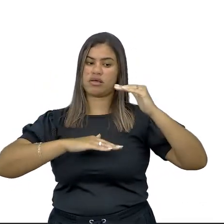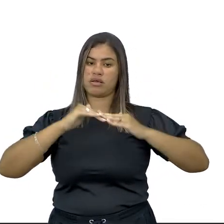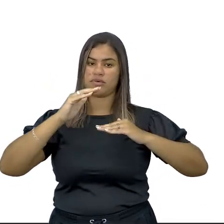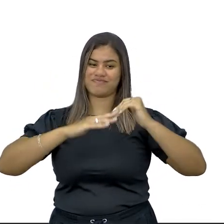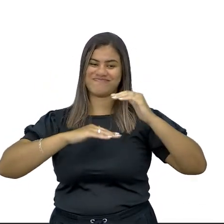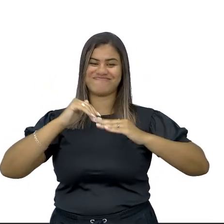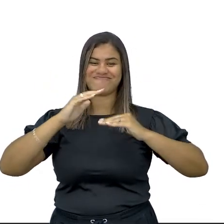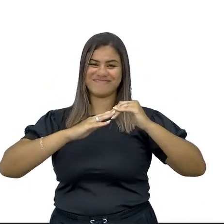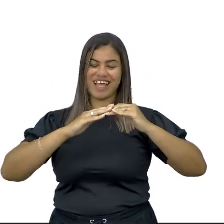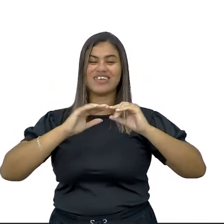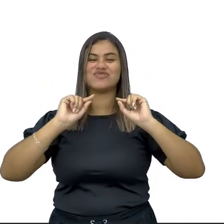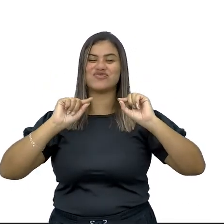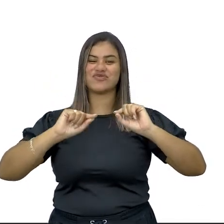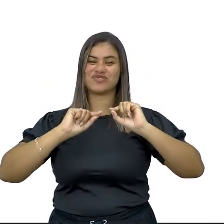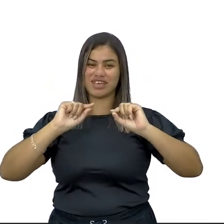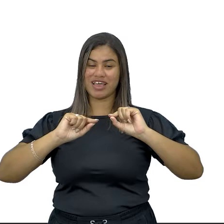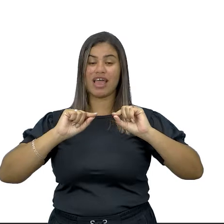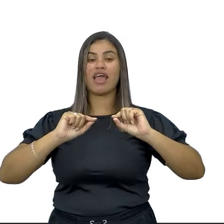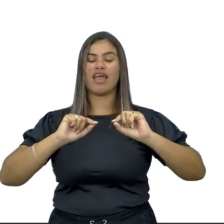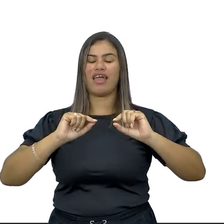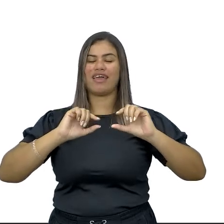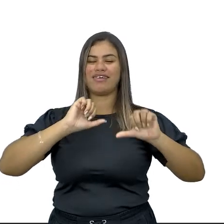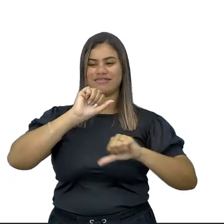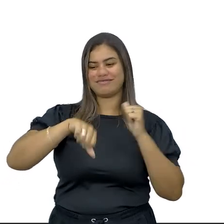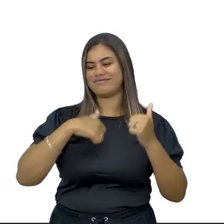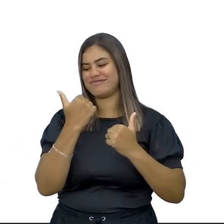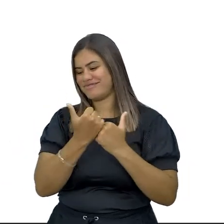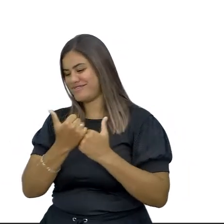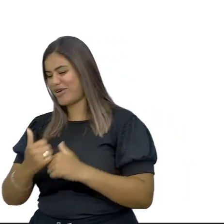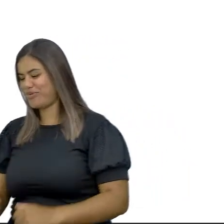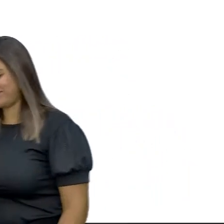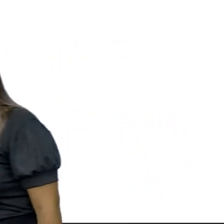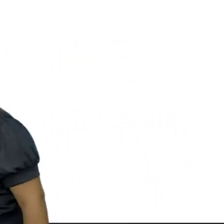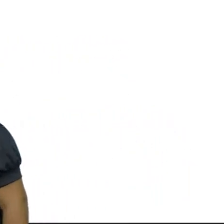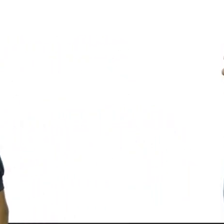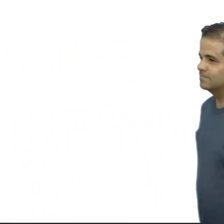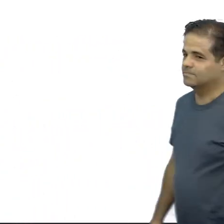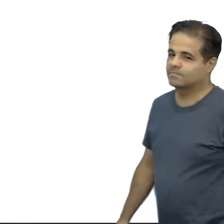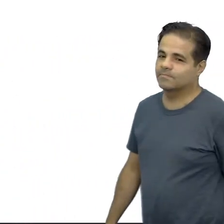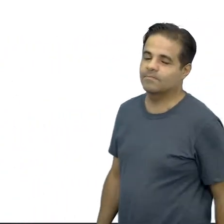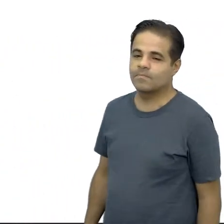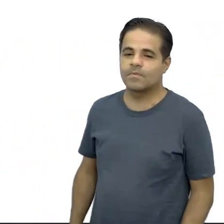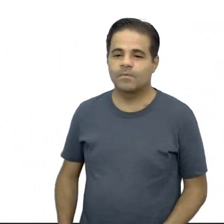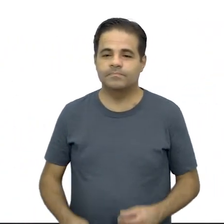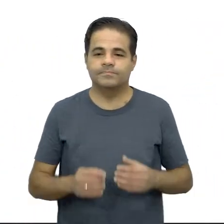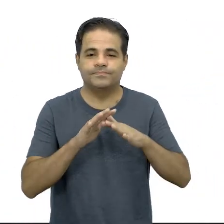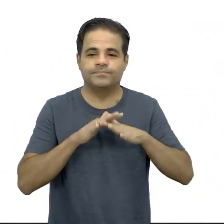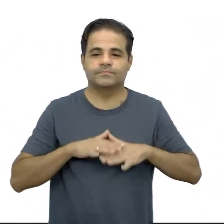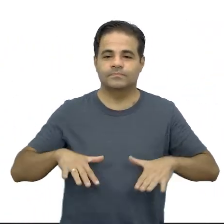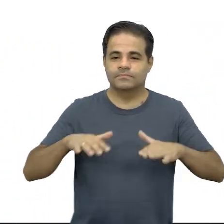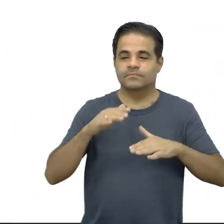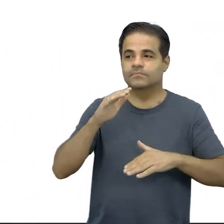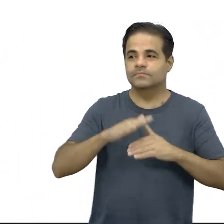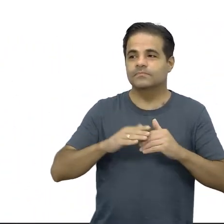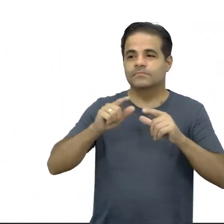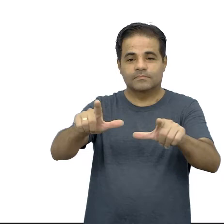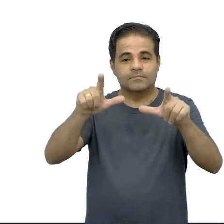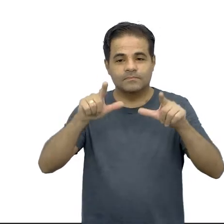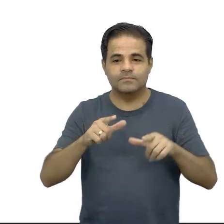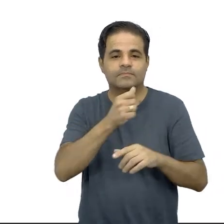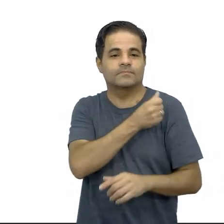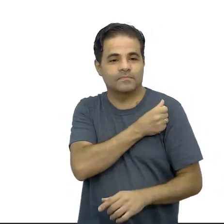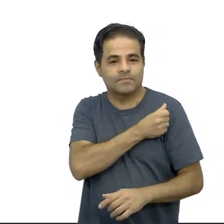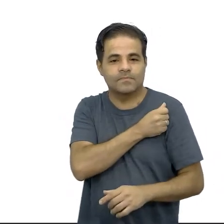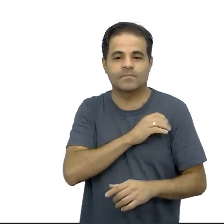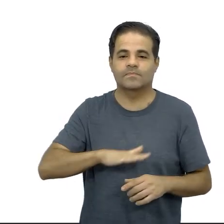para que nós possamos juntos construir uma linha de raciocínio. Então, a habilidade prevista para o 6º ano,